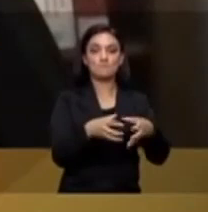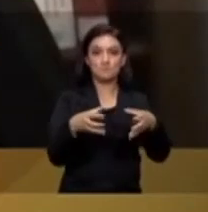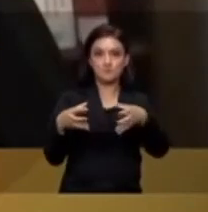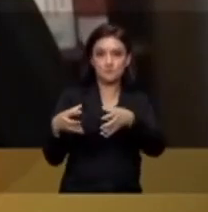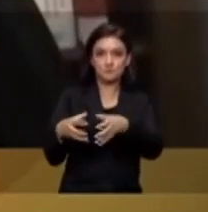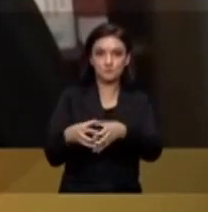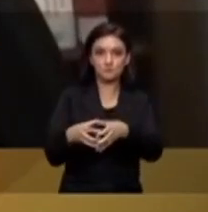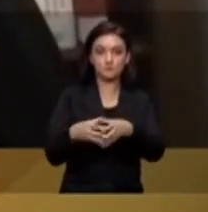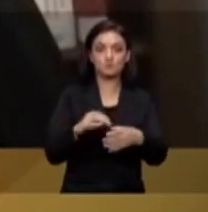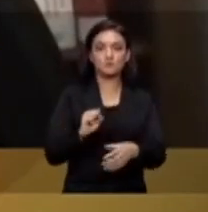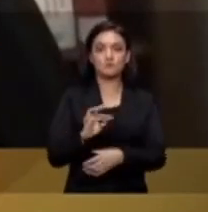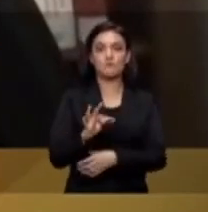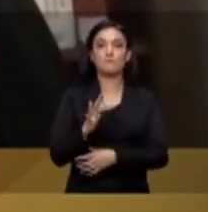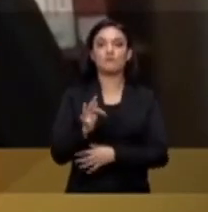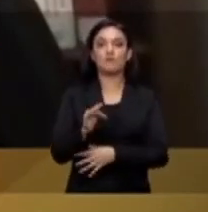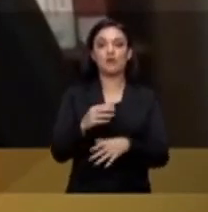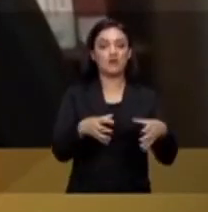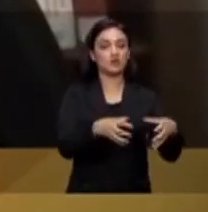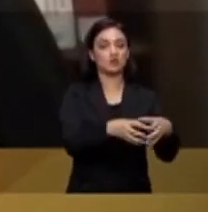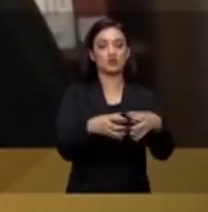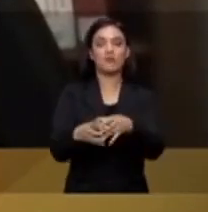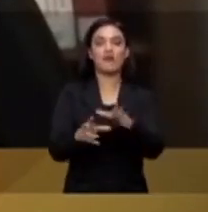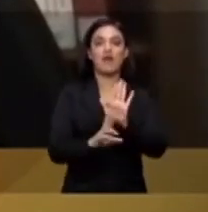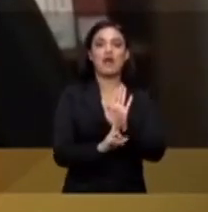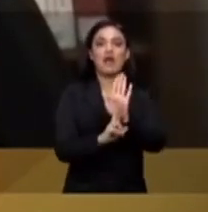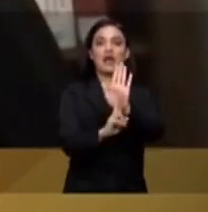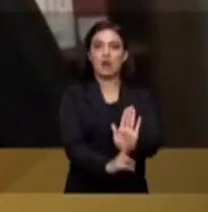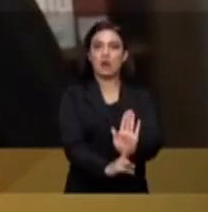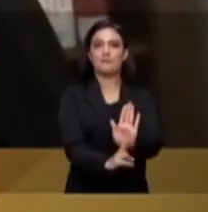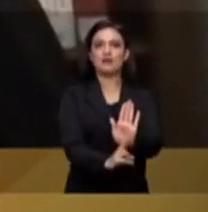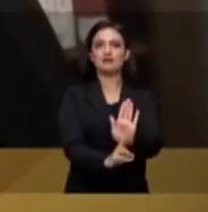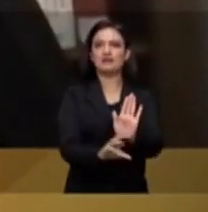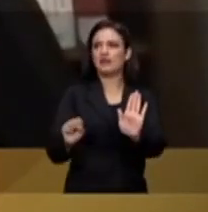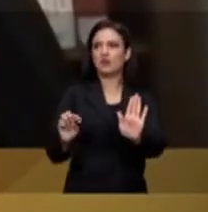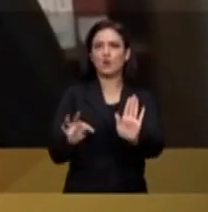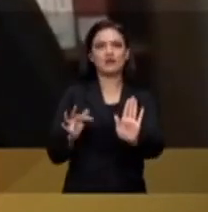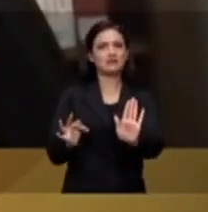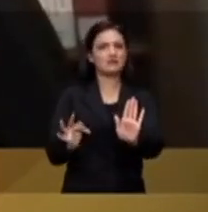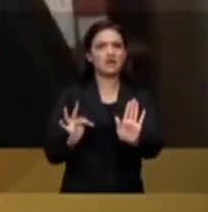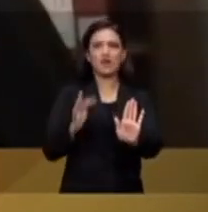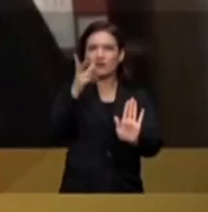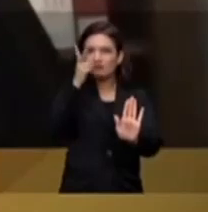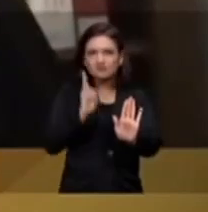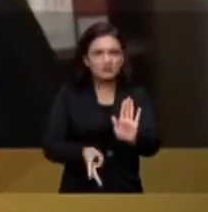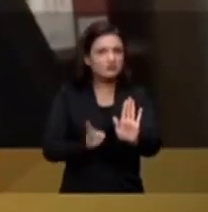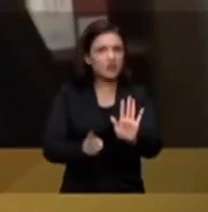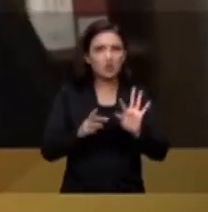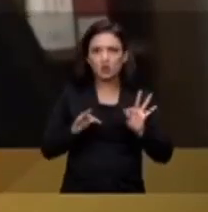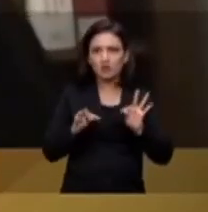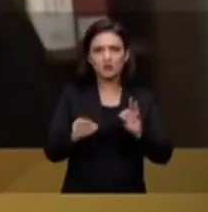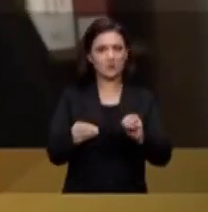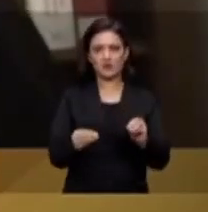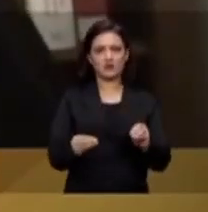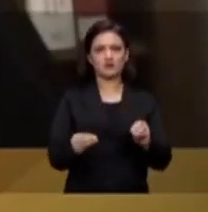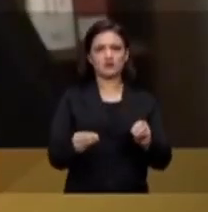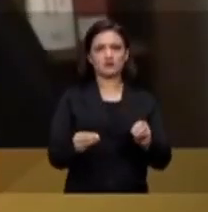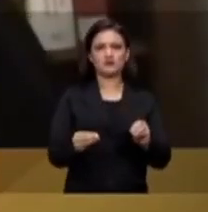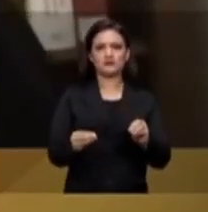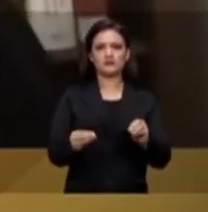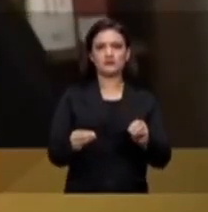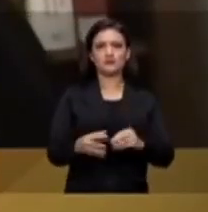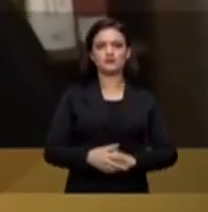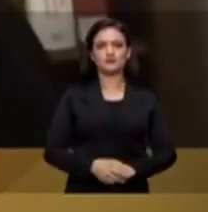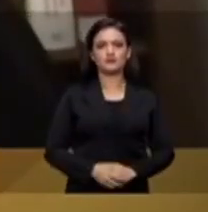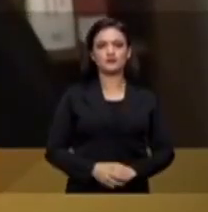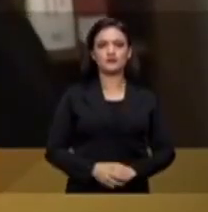compõem este Supremo o representam de forma plena. As turmas que representam esse Supremo, insisto, o representam de